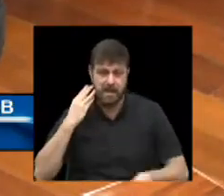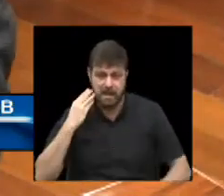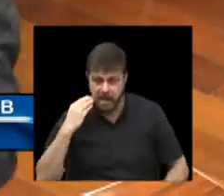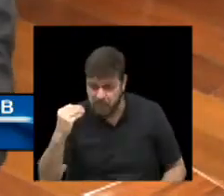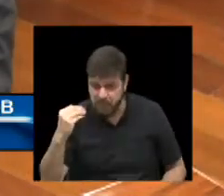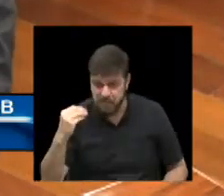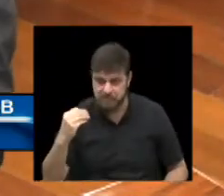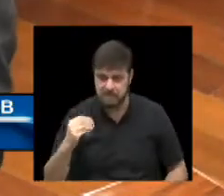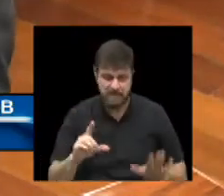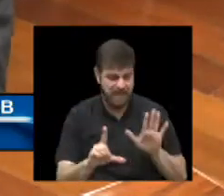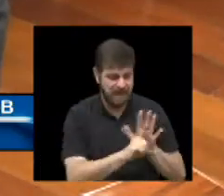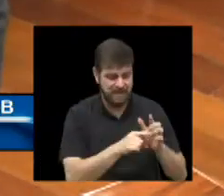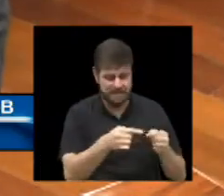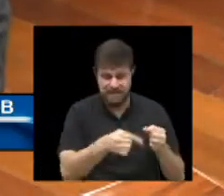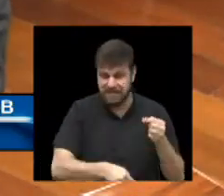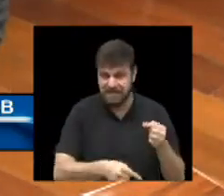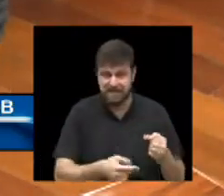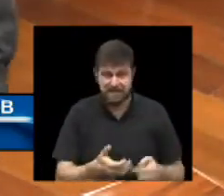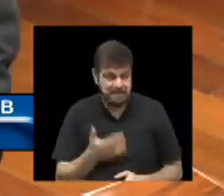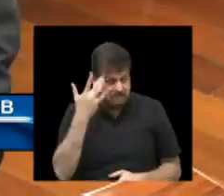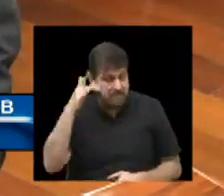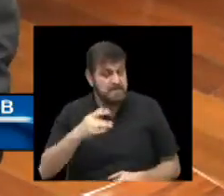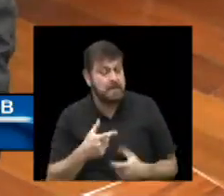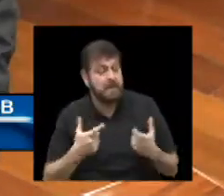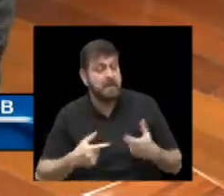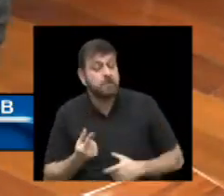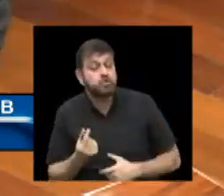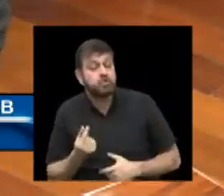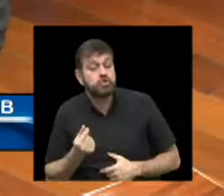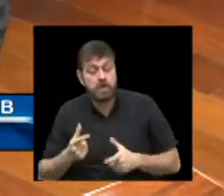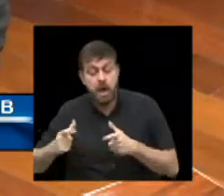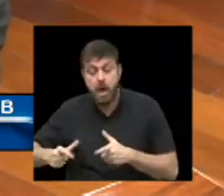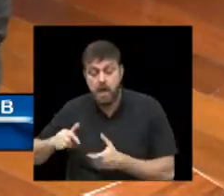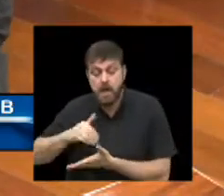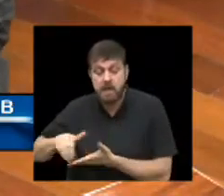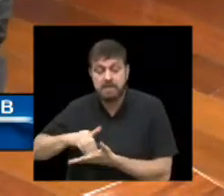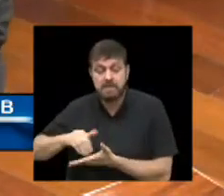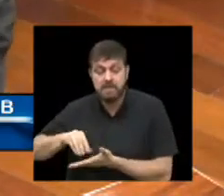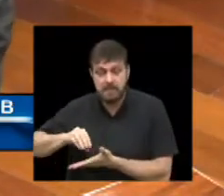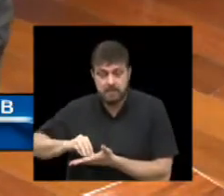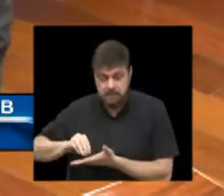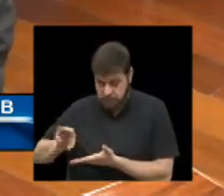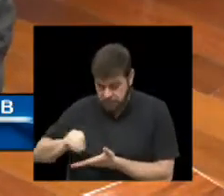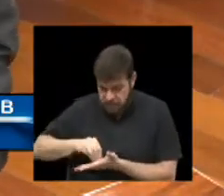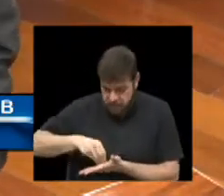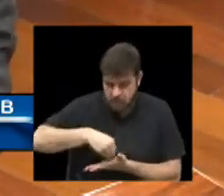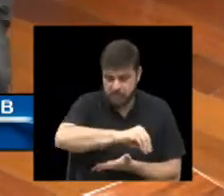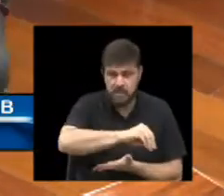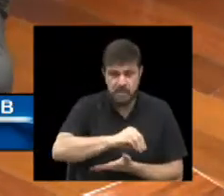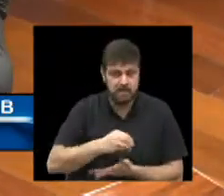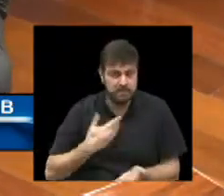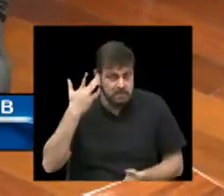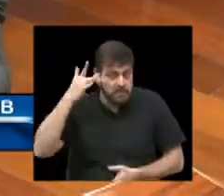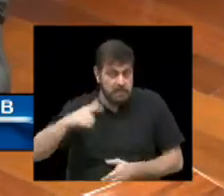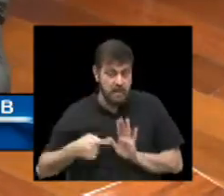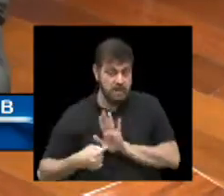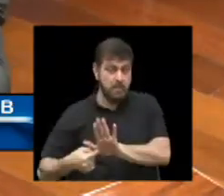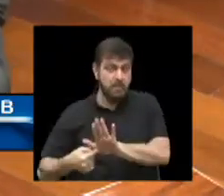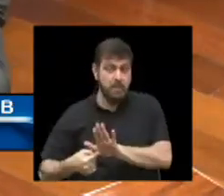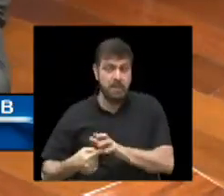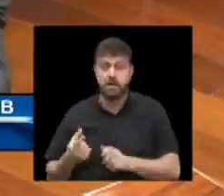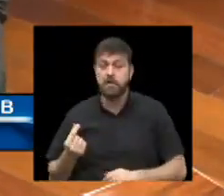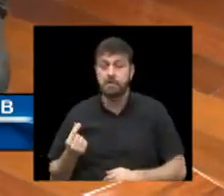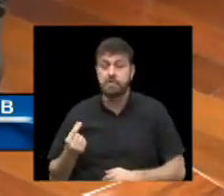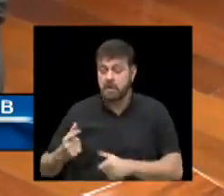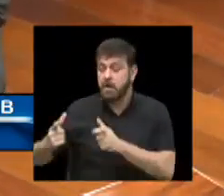ilegais. Ela não apresentava a origem da onde poderia ser o produto da vinda do dinheiro